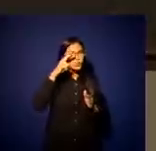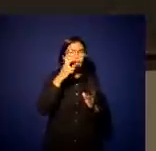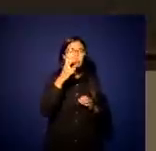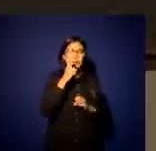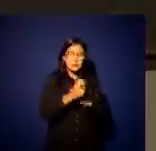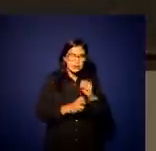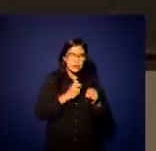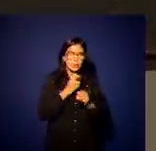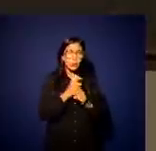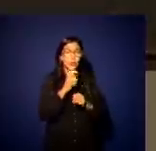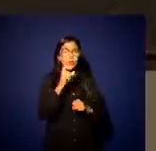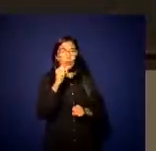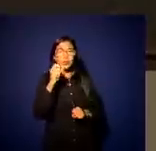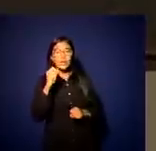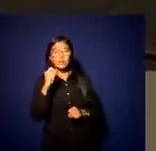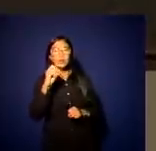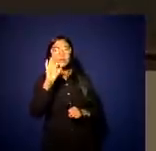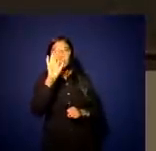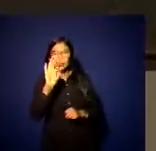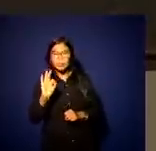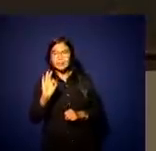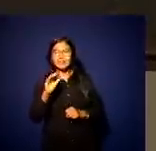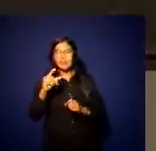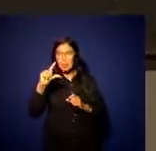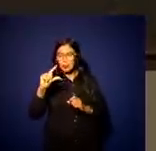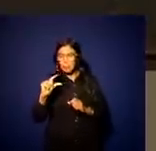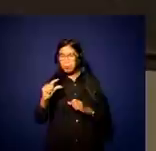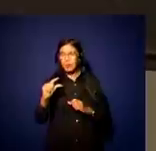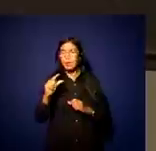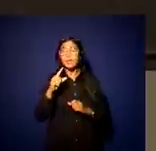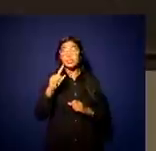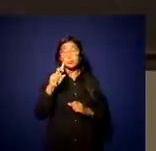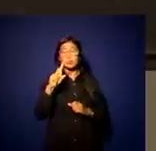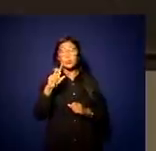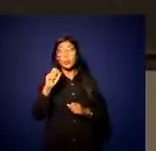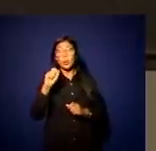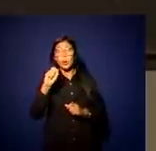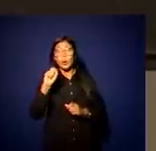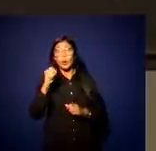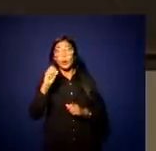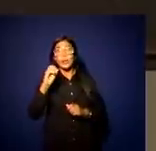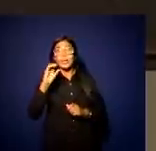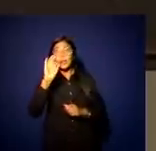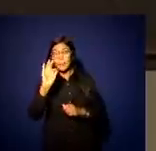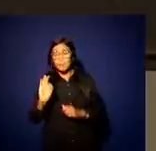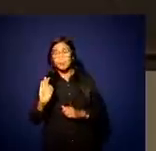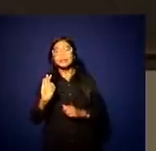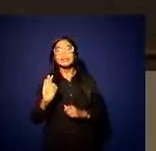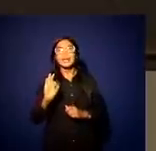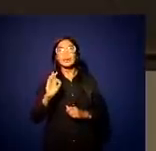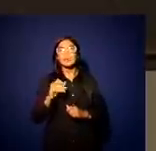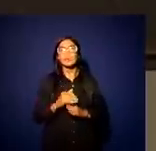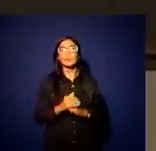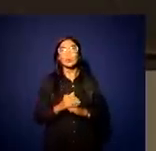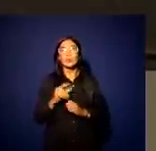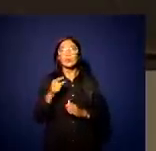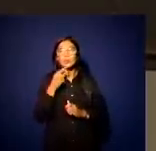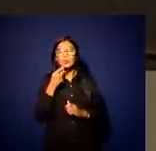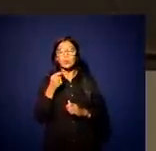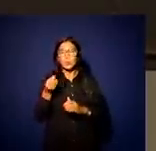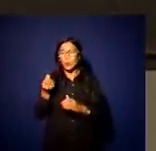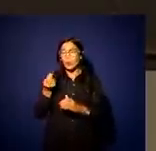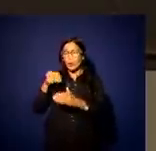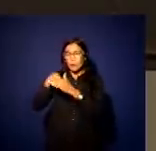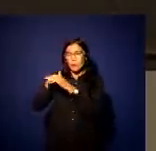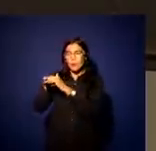ficar 88% alocado Está mais para baixo de 80 hoje eu acho que o caixa passa a ser